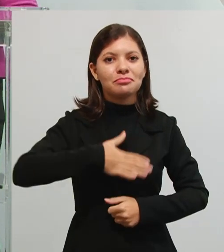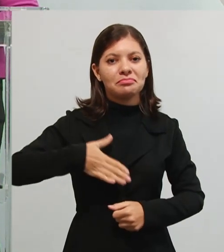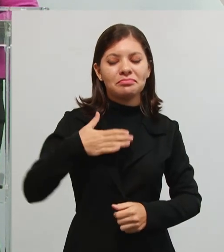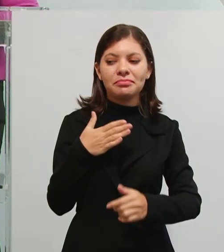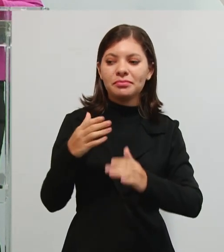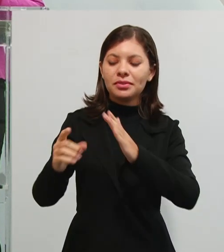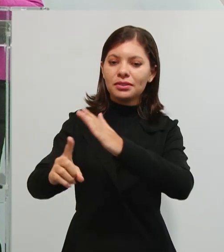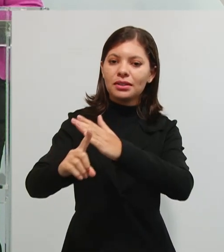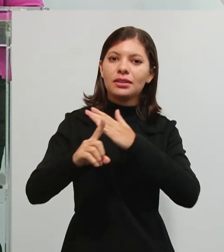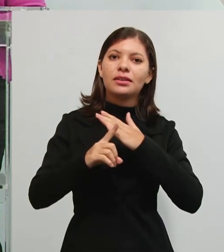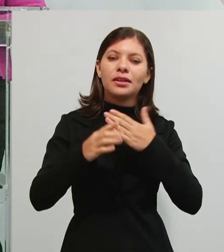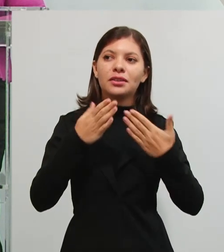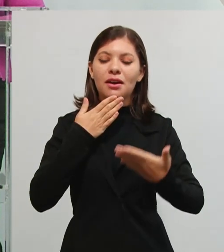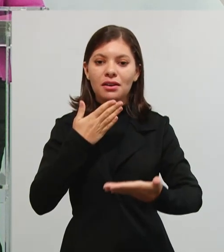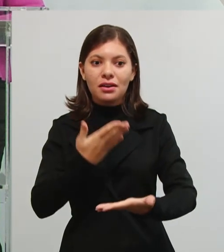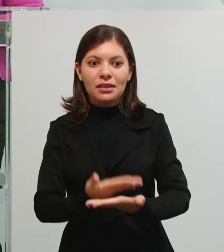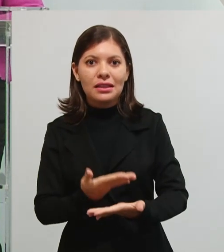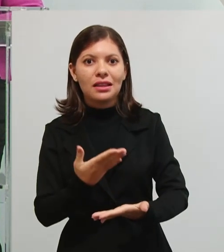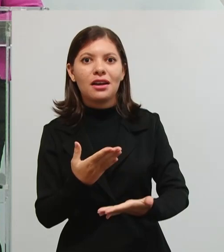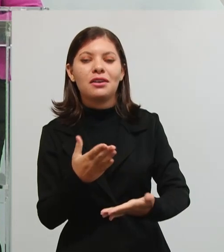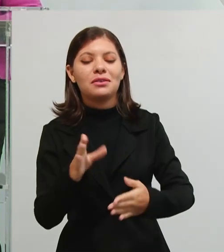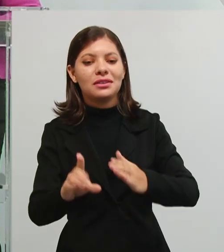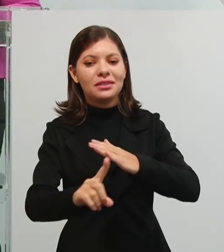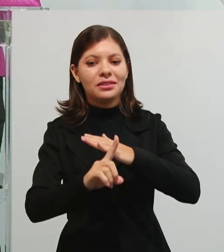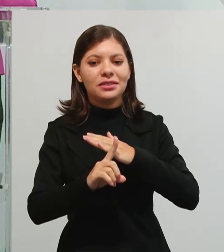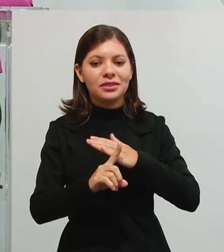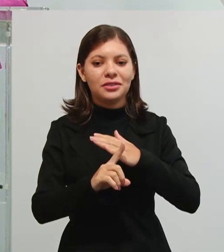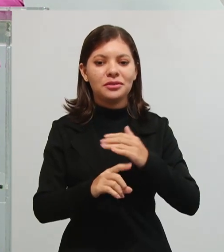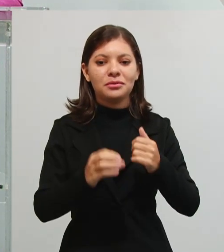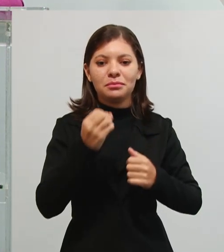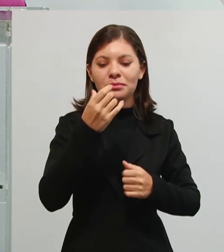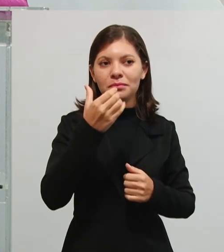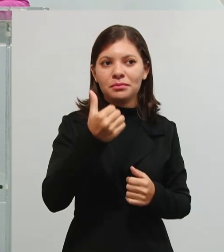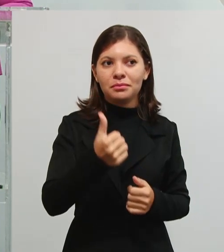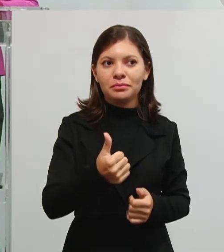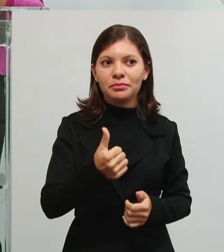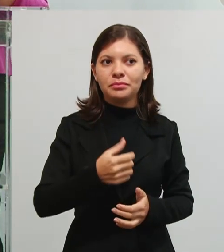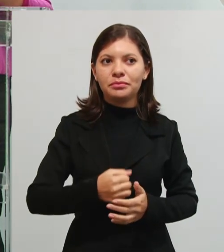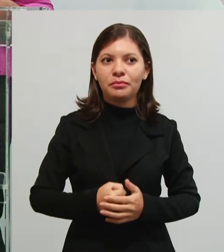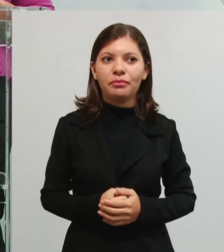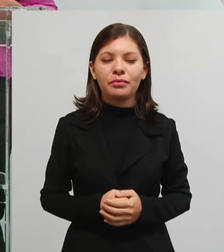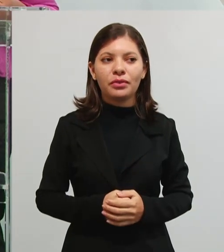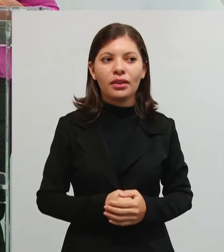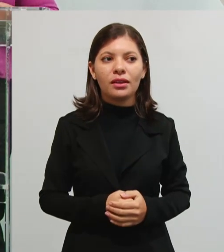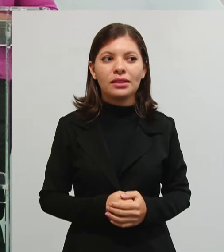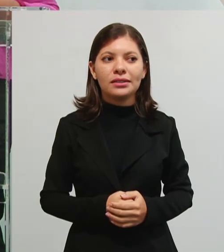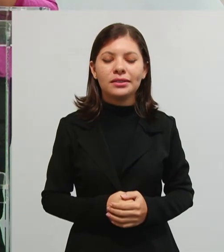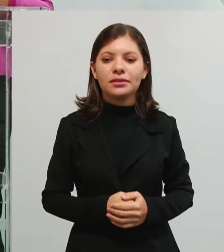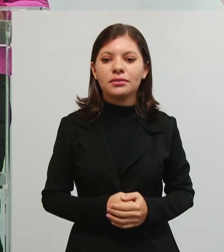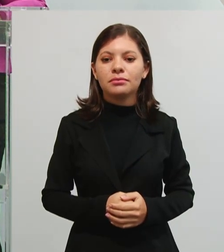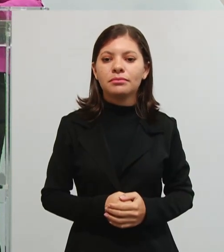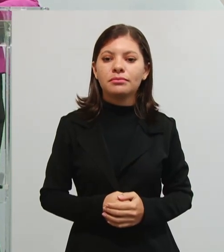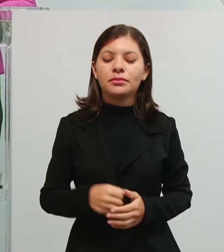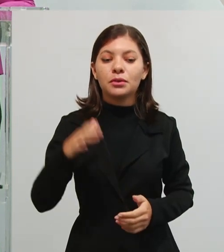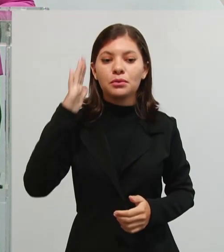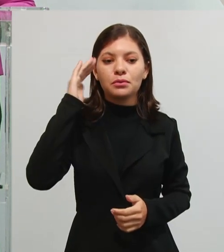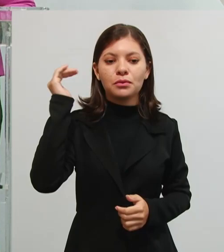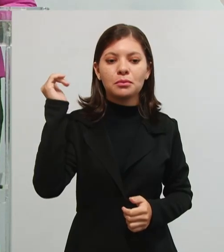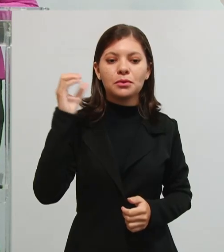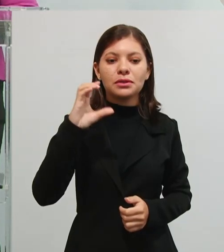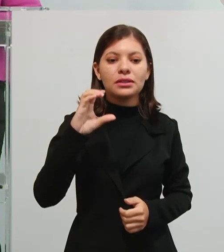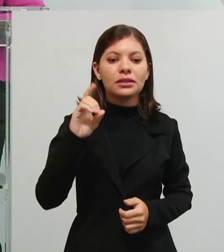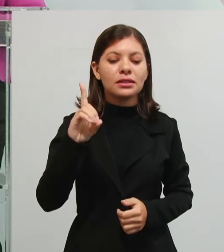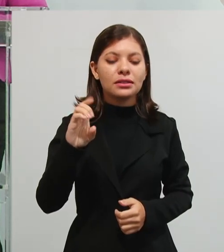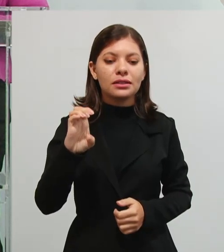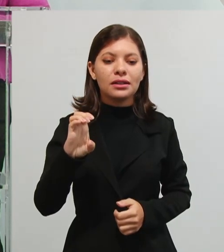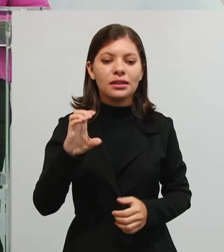o cliente, encantar o cliente. Tudo bem? O Código de Defesa do Consumidor, então, o famoso CDC,